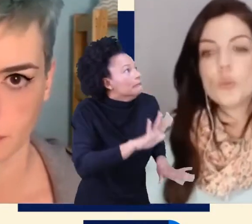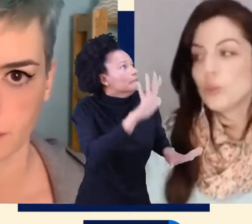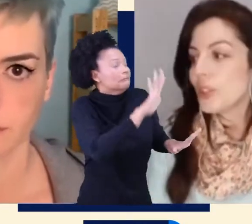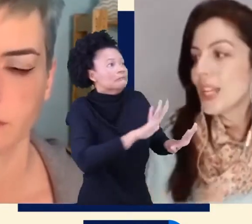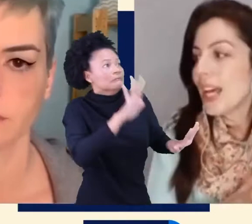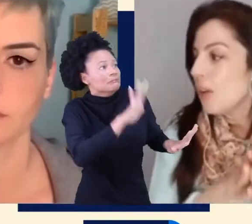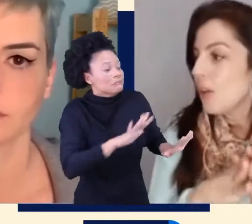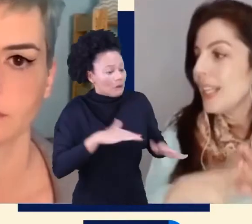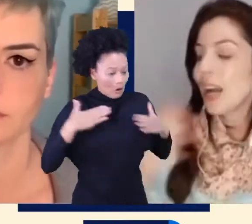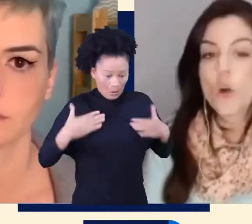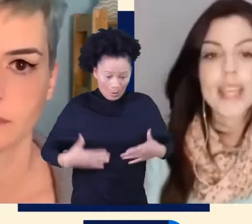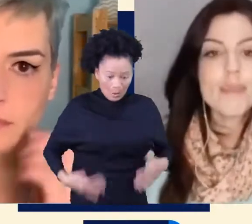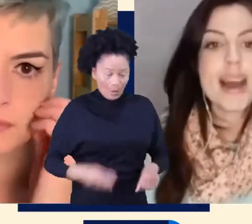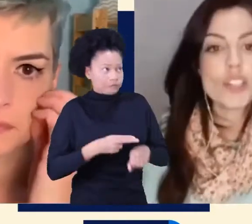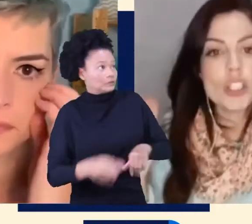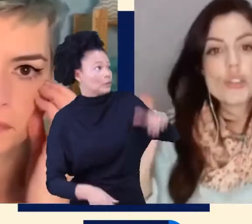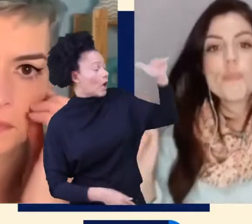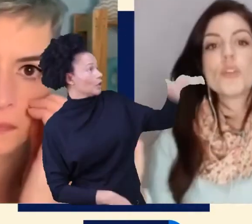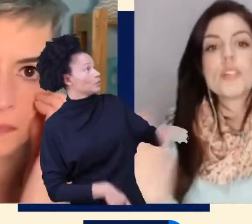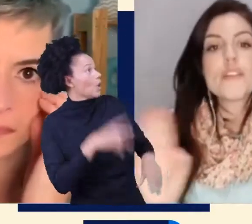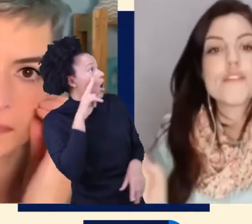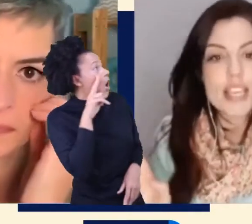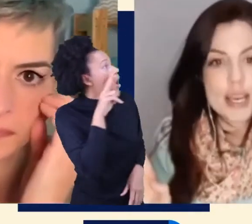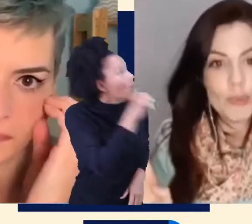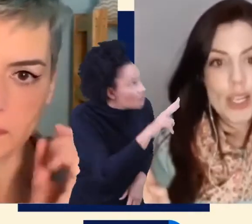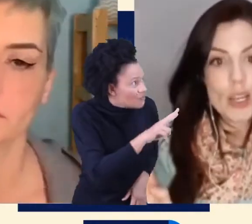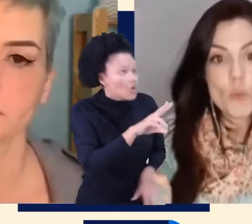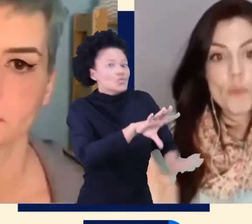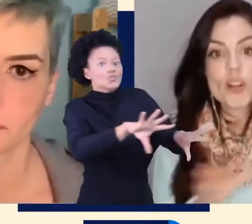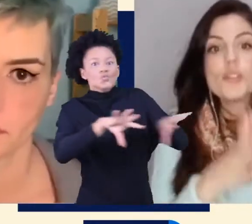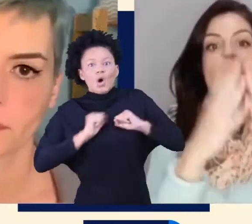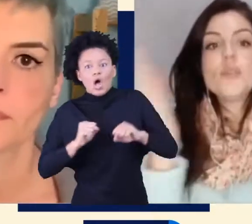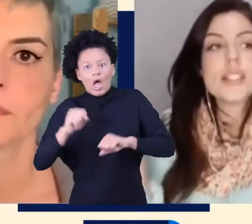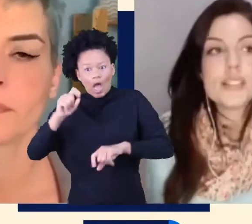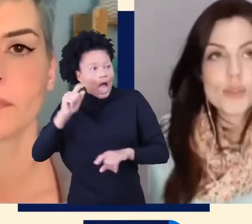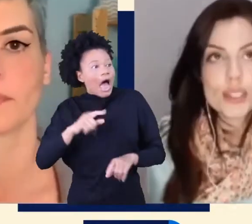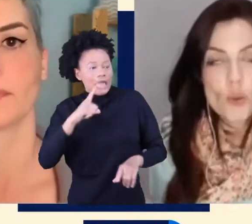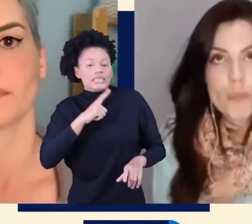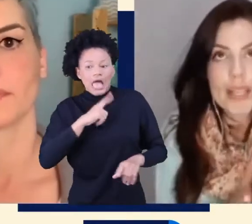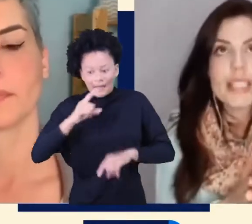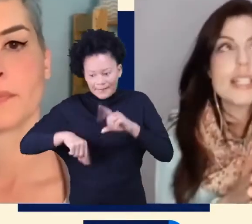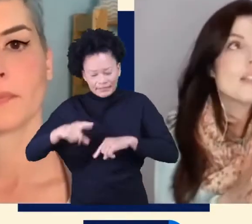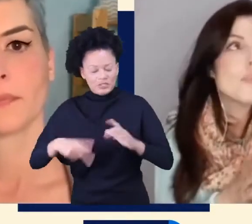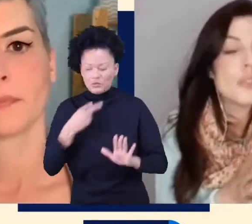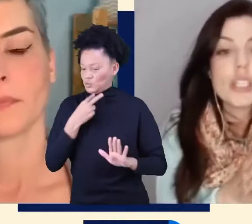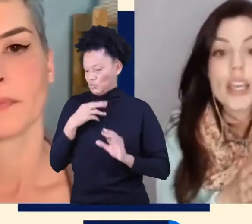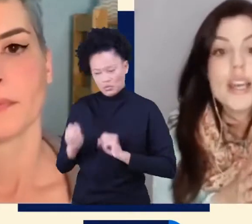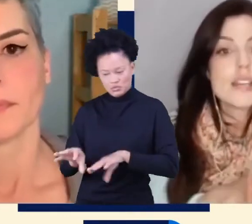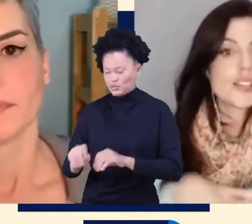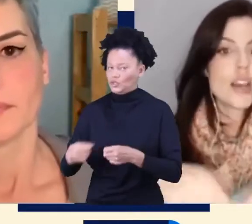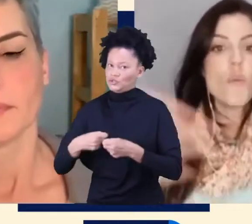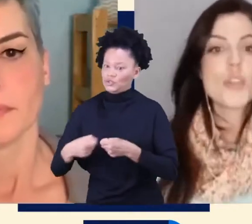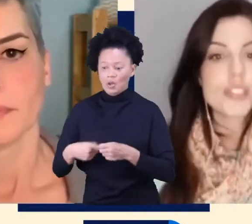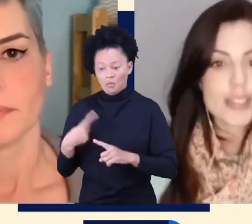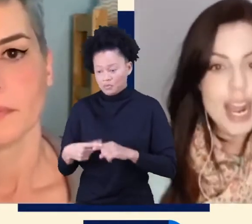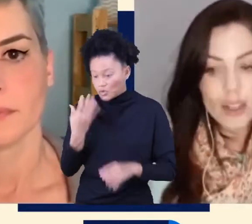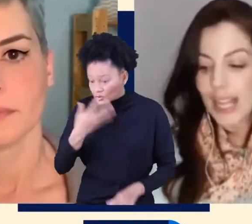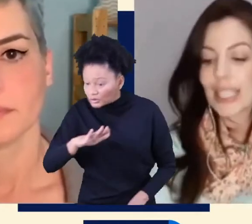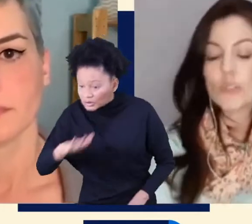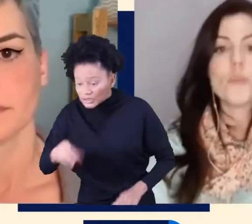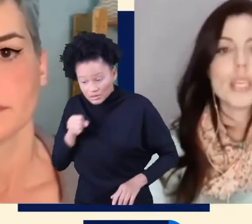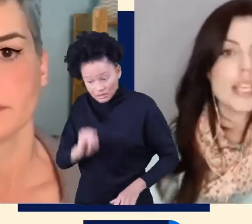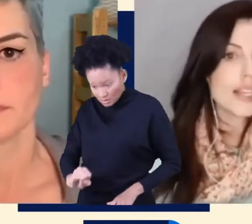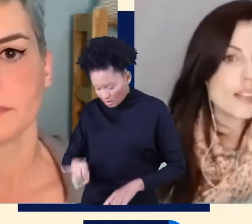um adulto, se ela olhar qualquer imagem, isso é pornografia, né? Eu não posso dar educação sexual para a criança, porque se eu